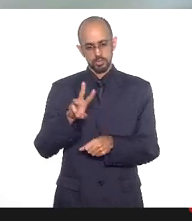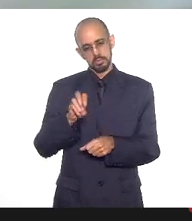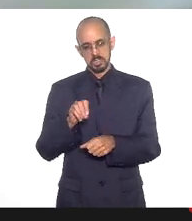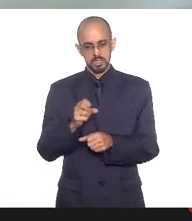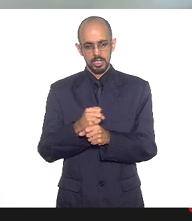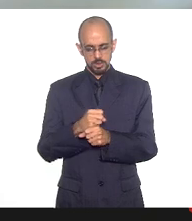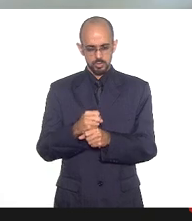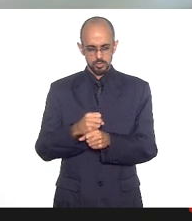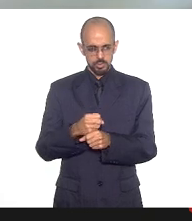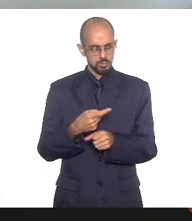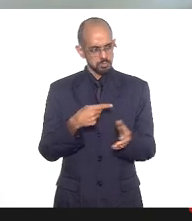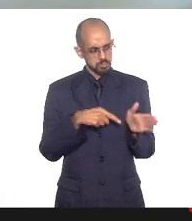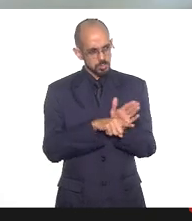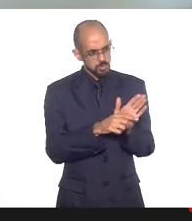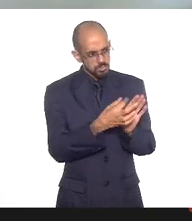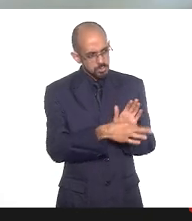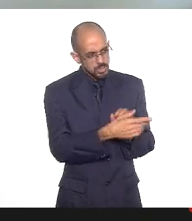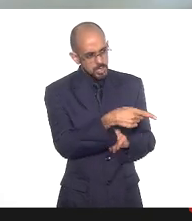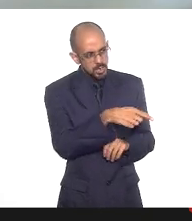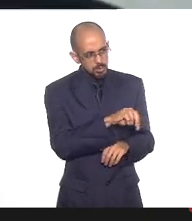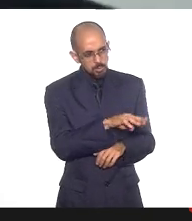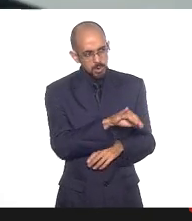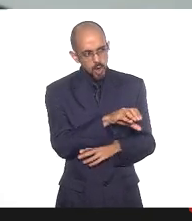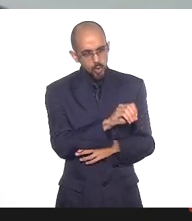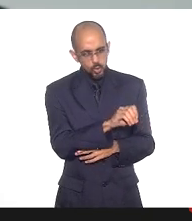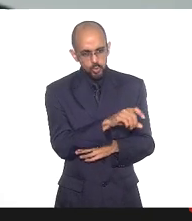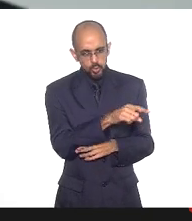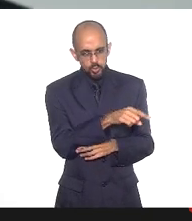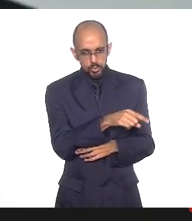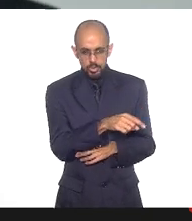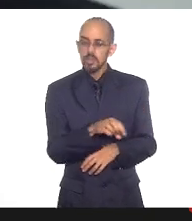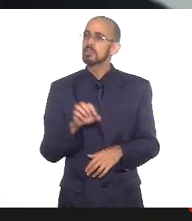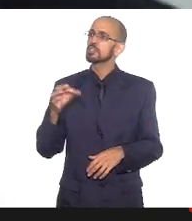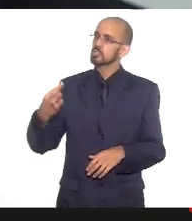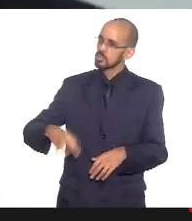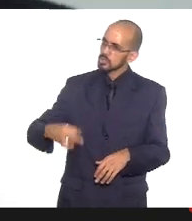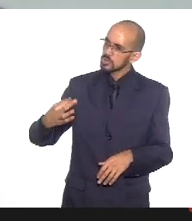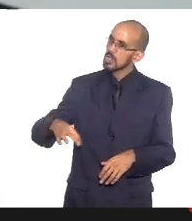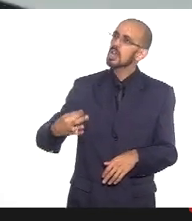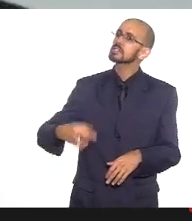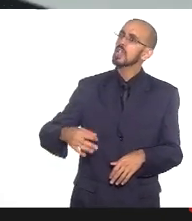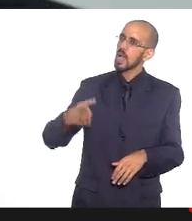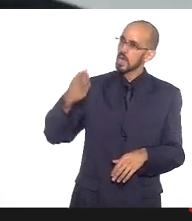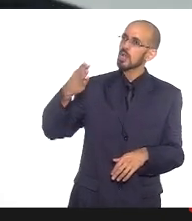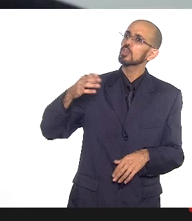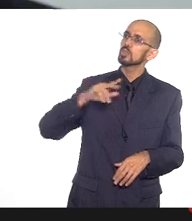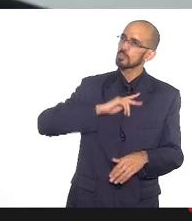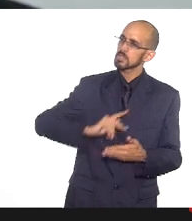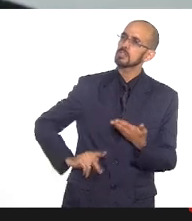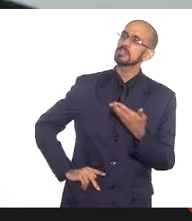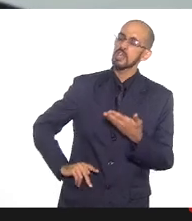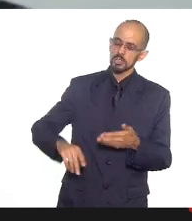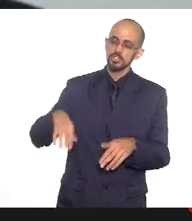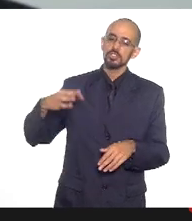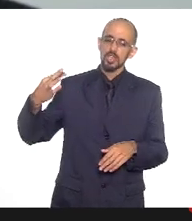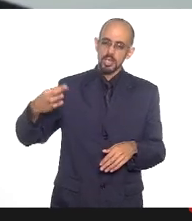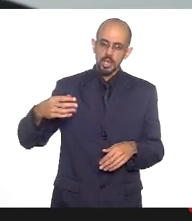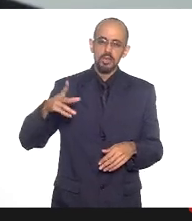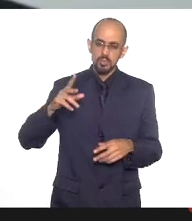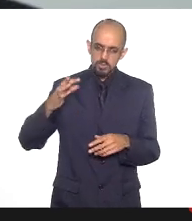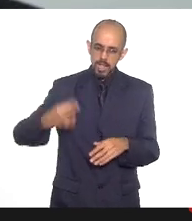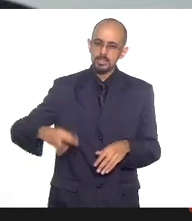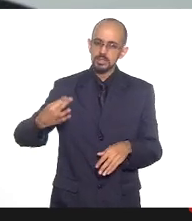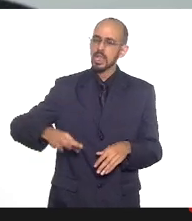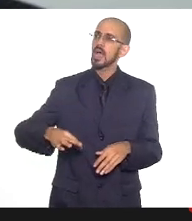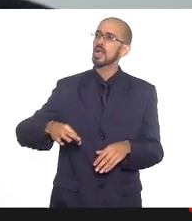Hein, doutor Mauro Coutinho? Está me ouvindo? É isso mesmo. Estou ouvindo, sim, deputado. Até 30 anos. É isso mesmo. Vai